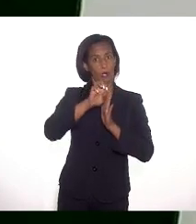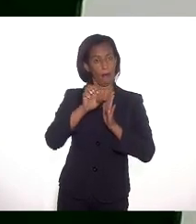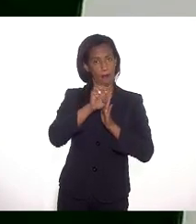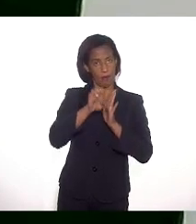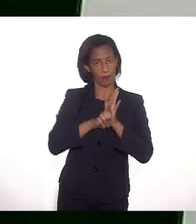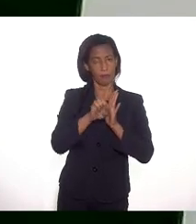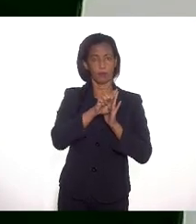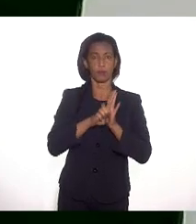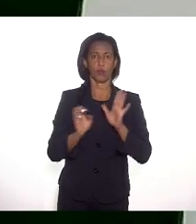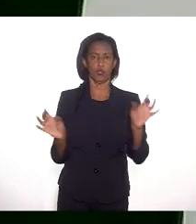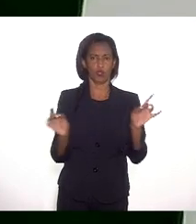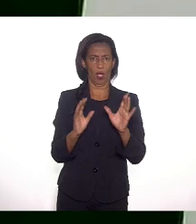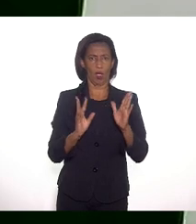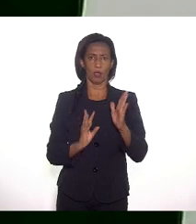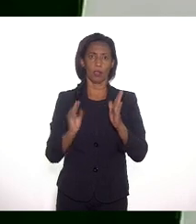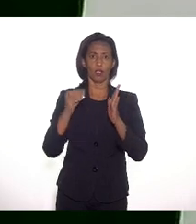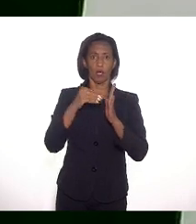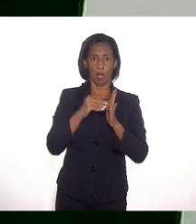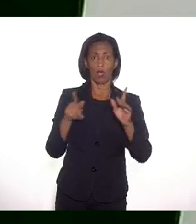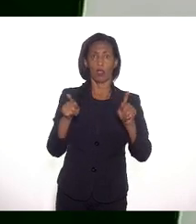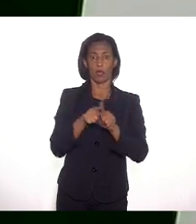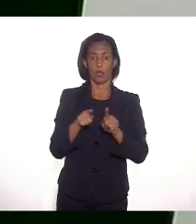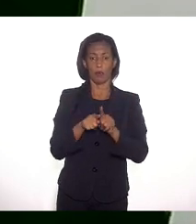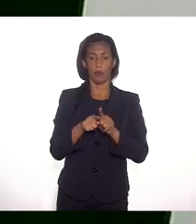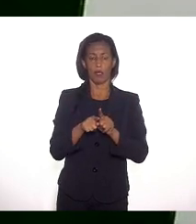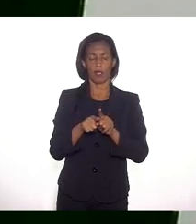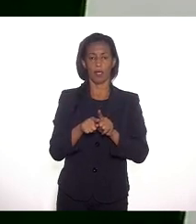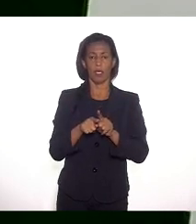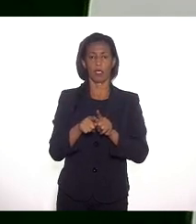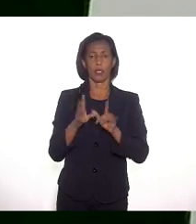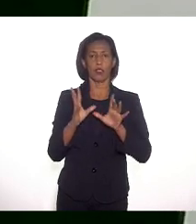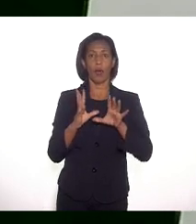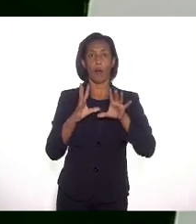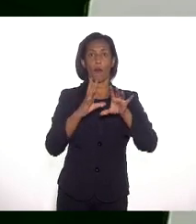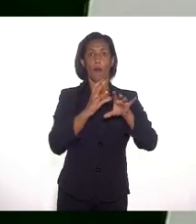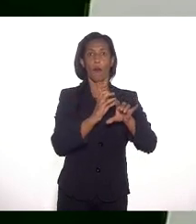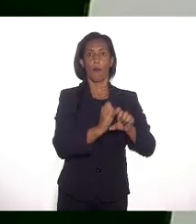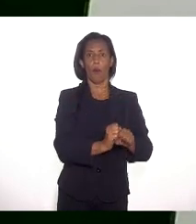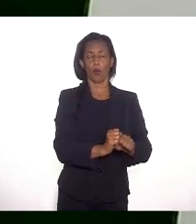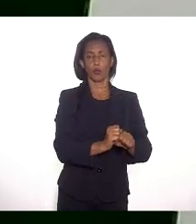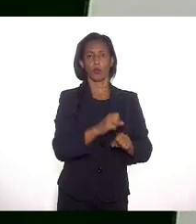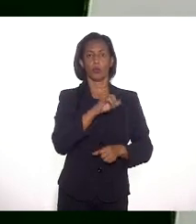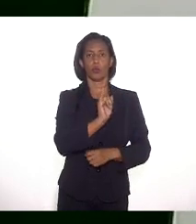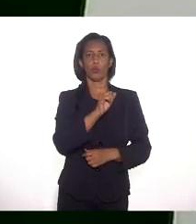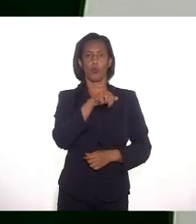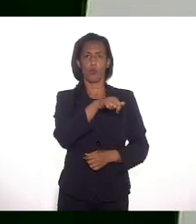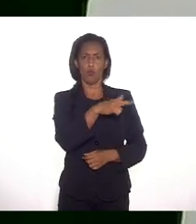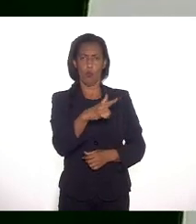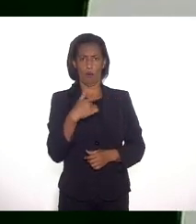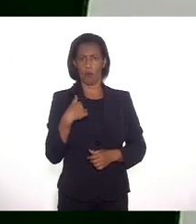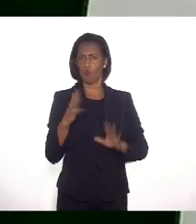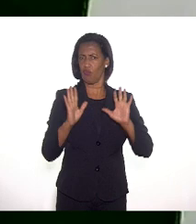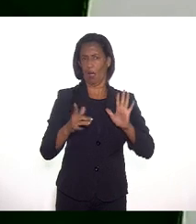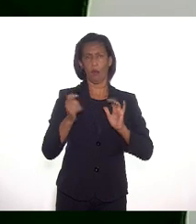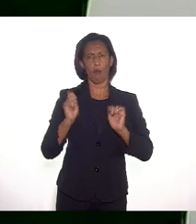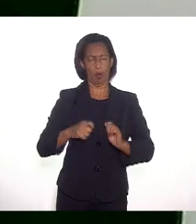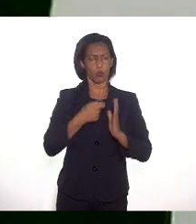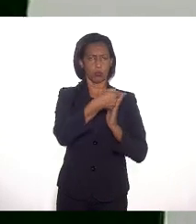tem que, acrescentamos também que tem que estar de posse no imóvel. Eu posso escrever esse voto e encaminhar. Já, aliás, já está no